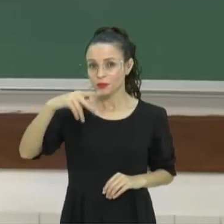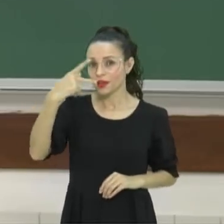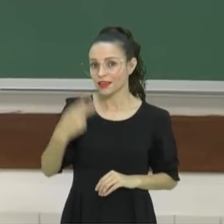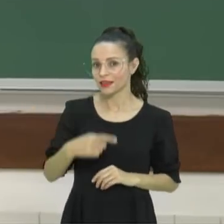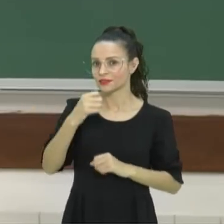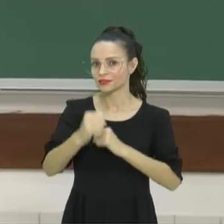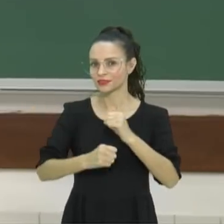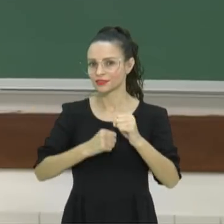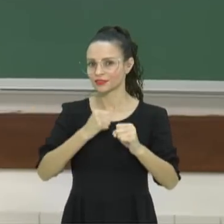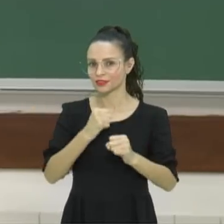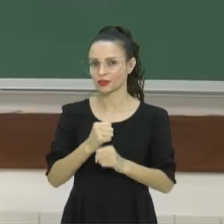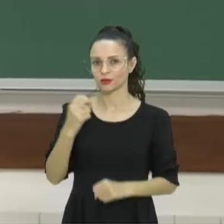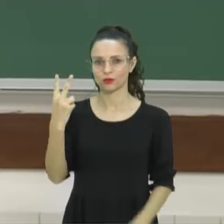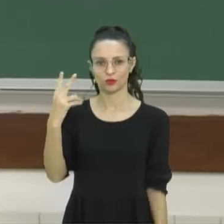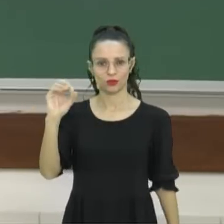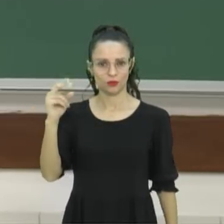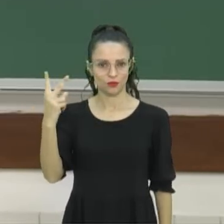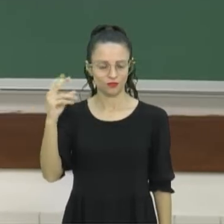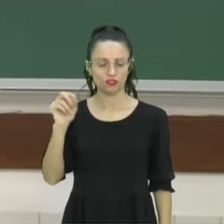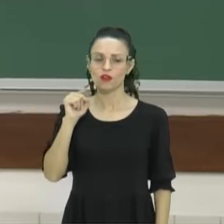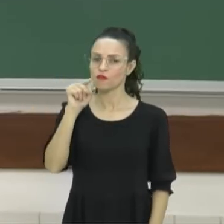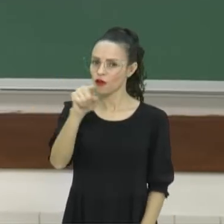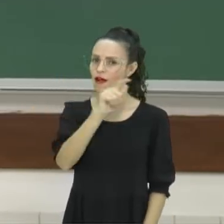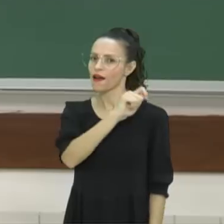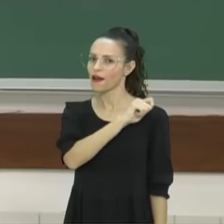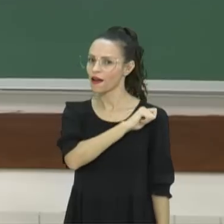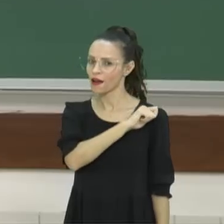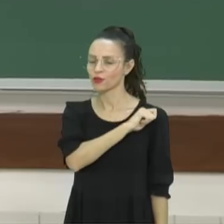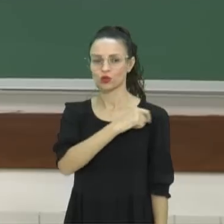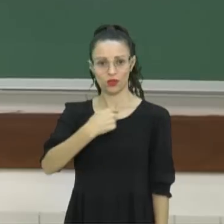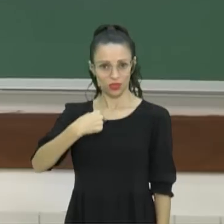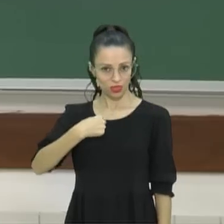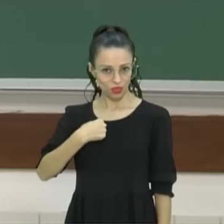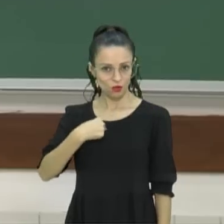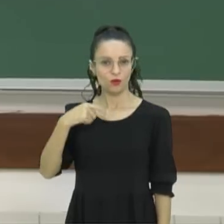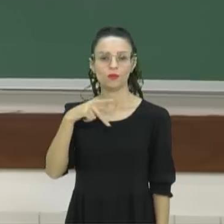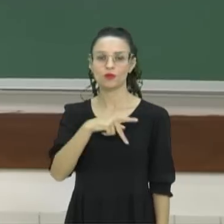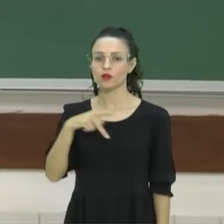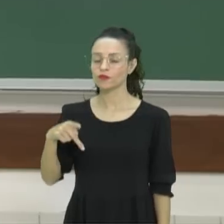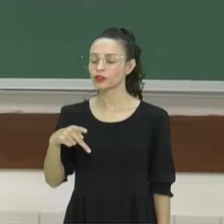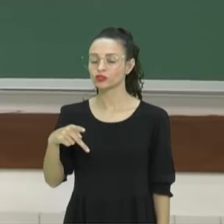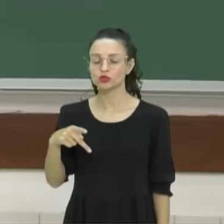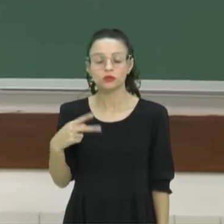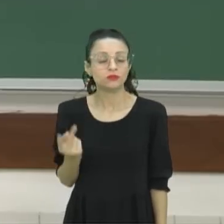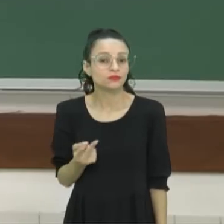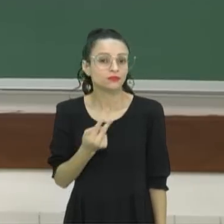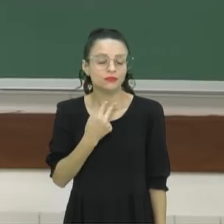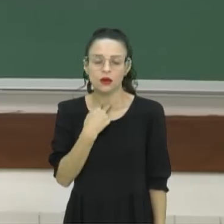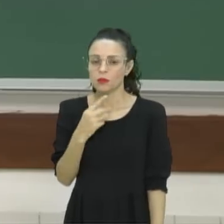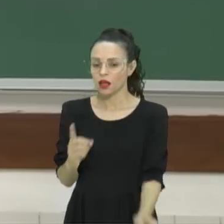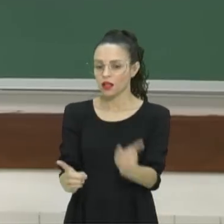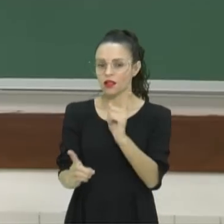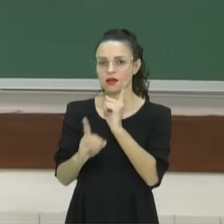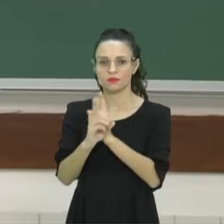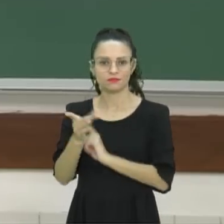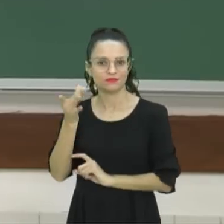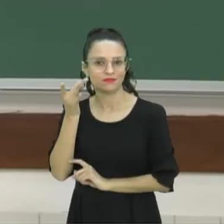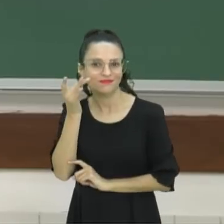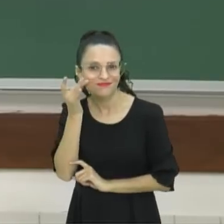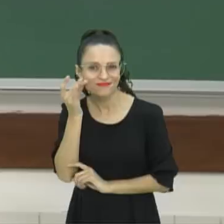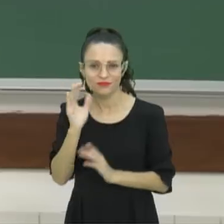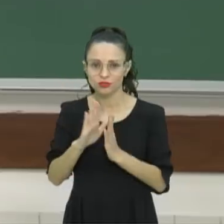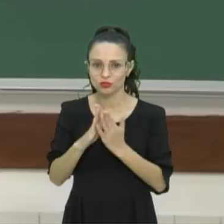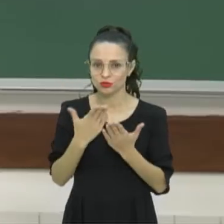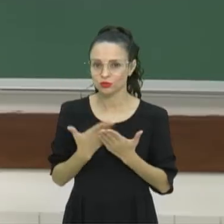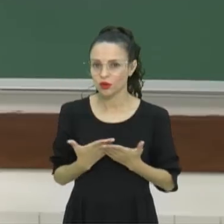de 2020. Você, estudante, e eu, professor, não estamos podendo nos encontrar nas escolas.